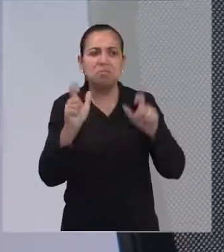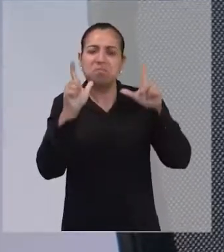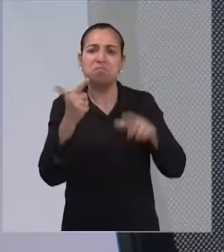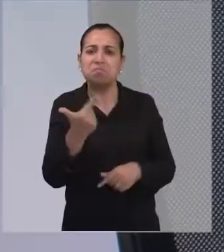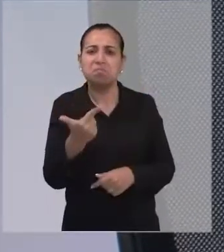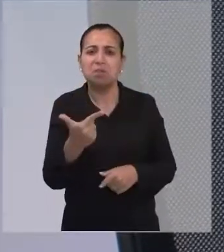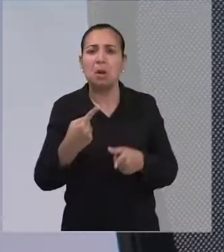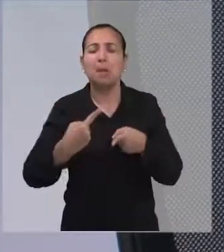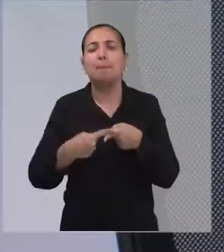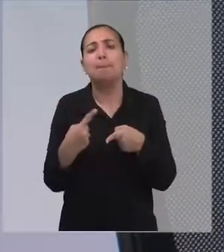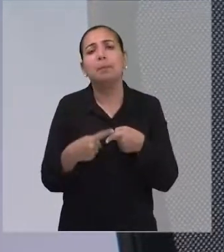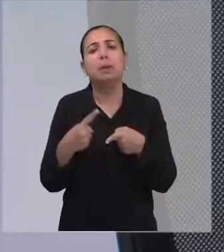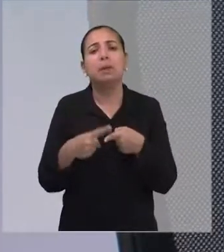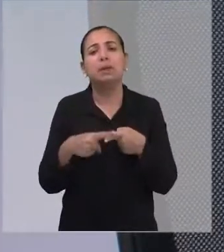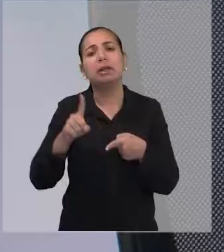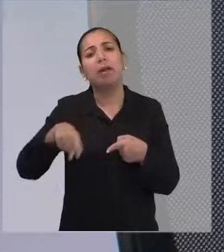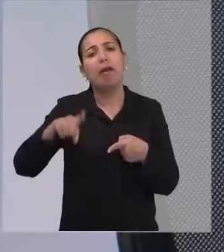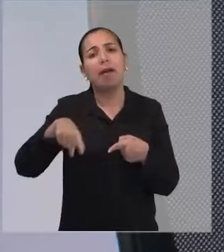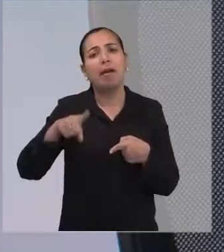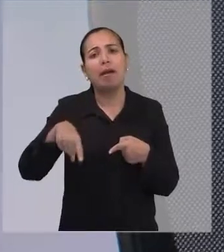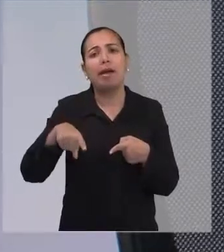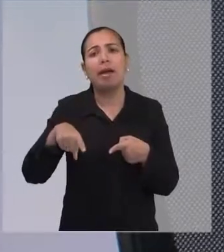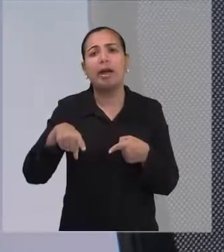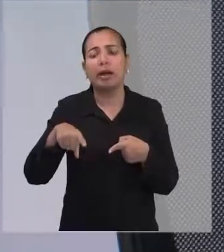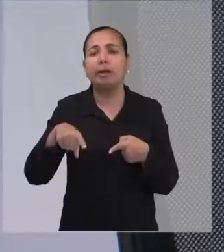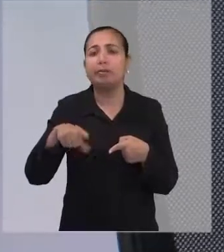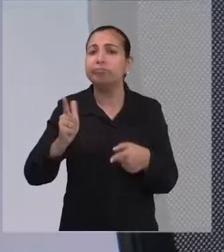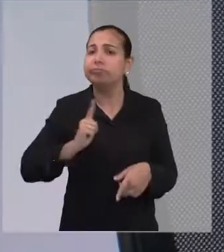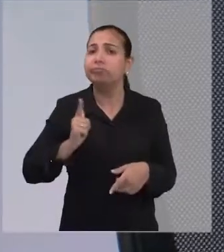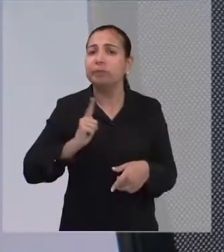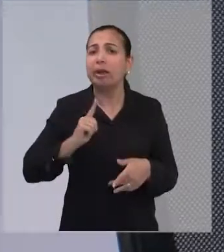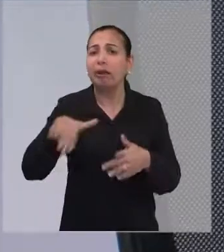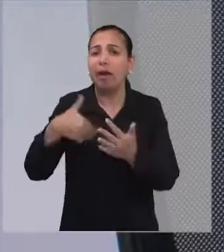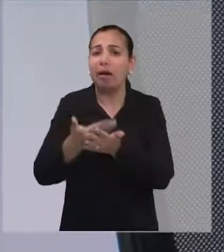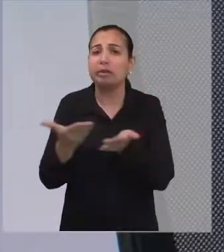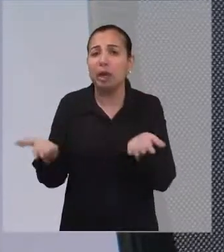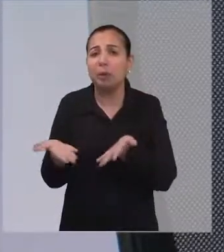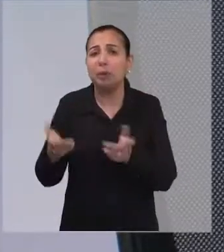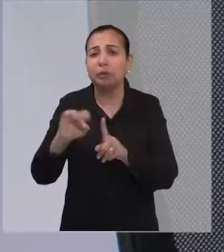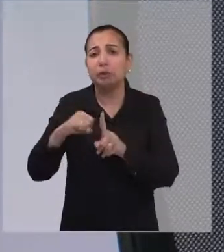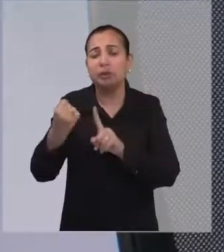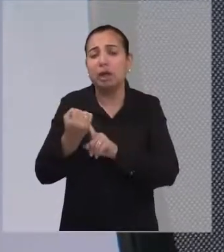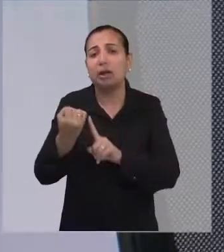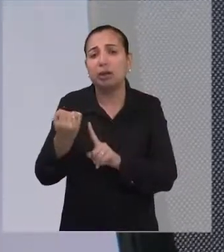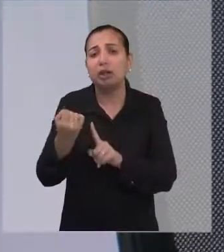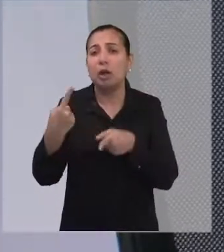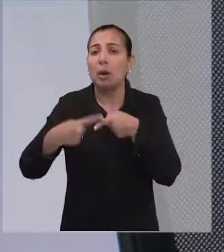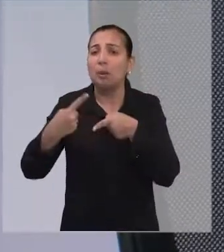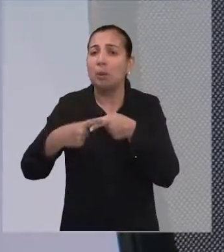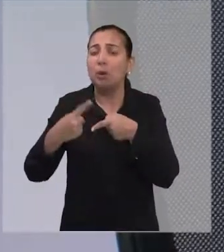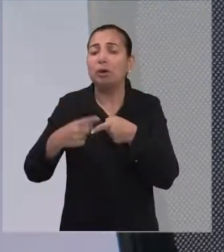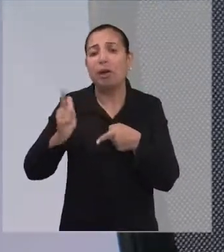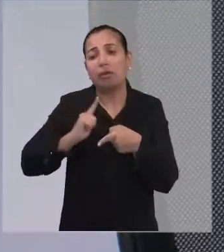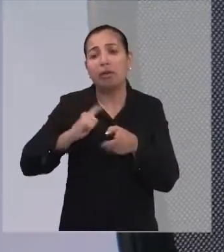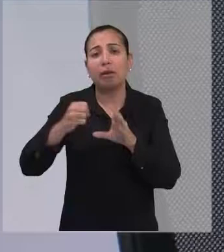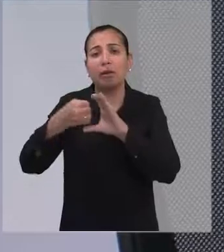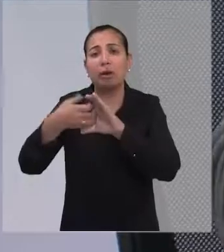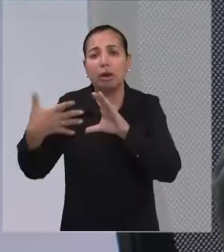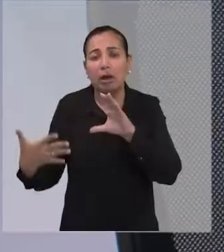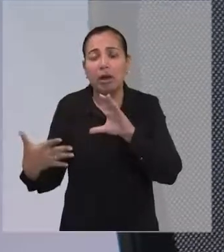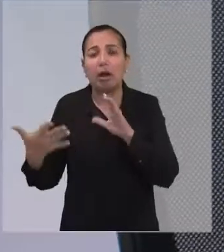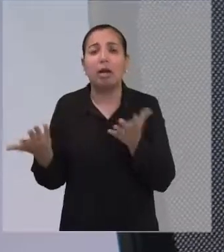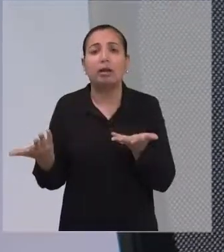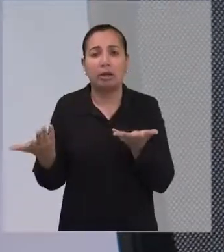Porque essa é uma prática que a gente ainda tem, infelizmente, na sociedade brasileira, de uma sociedade que tem as características da